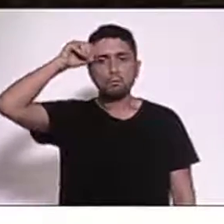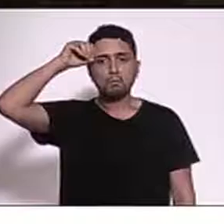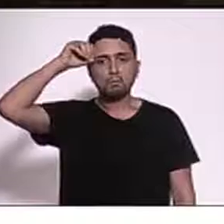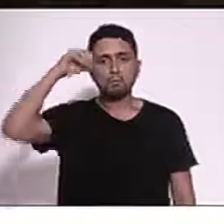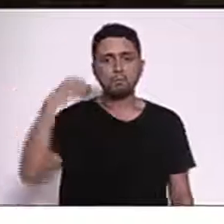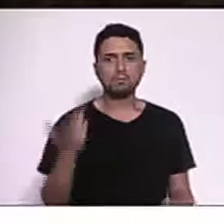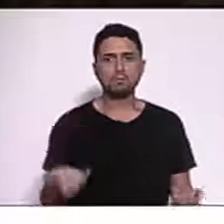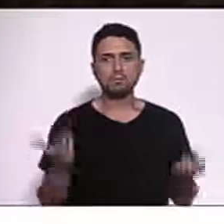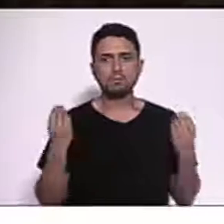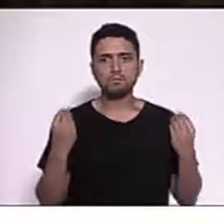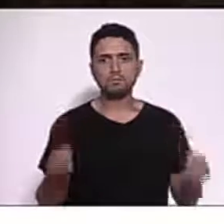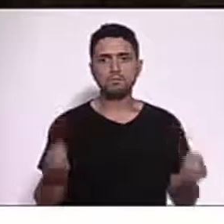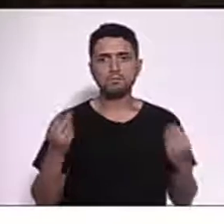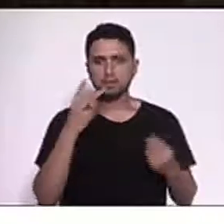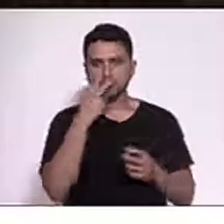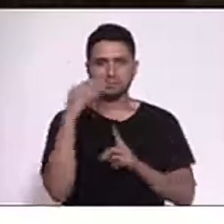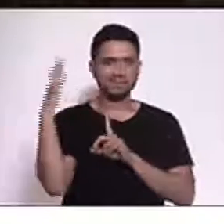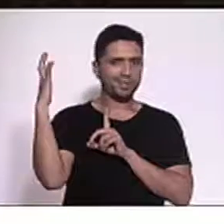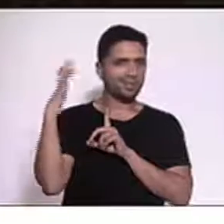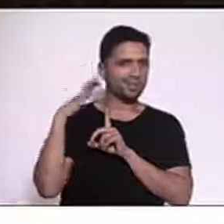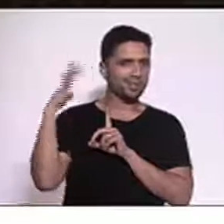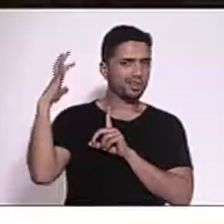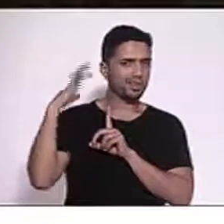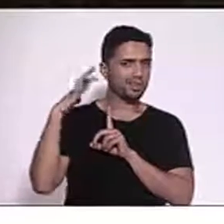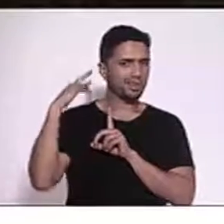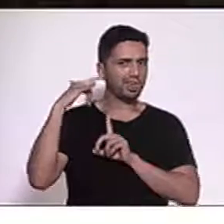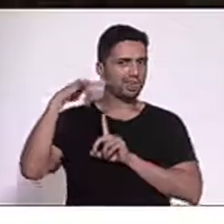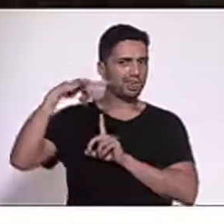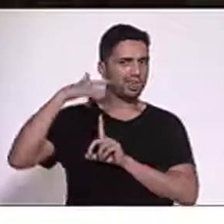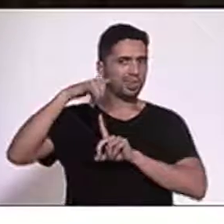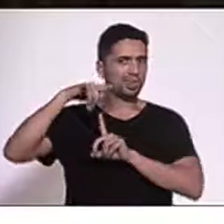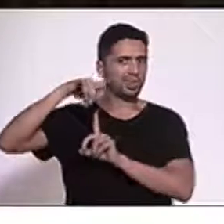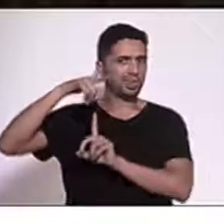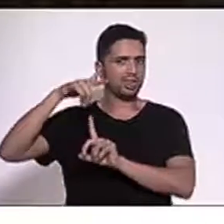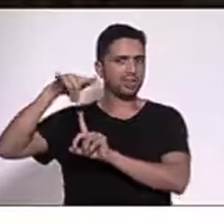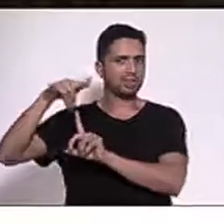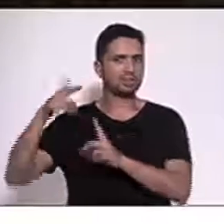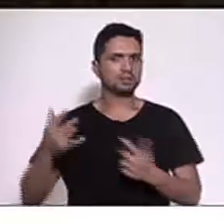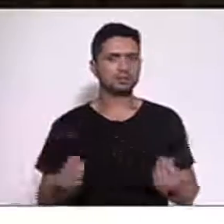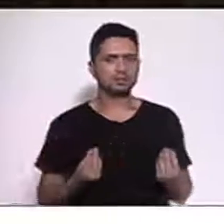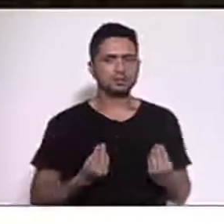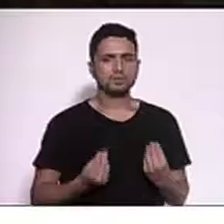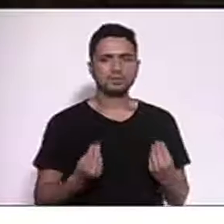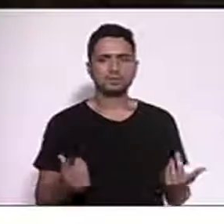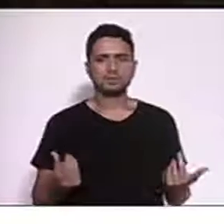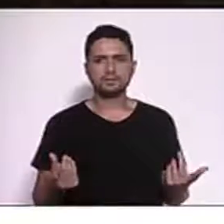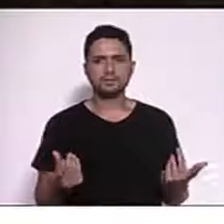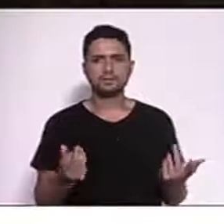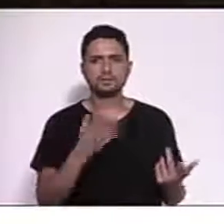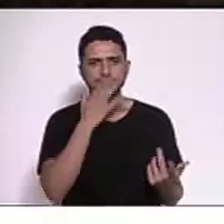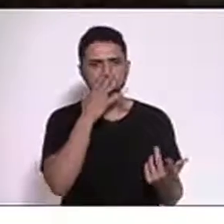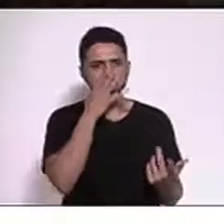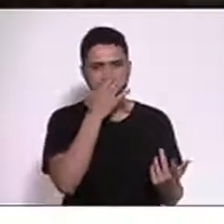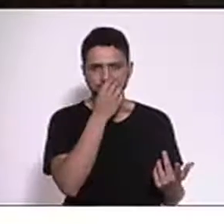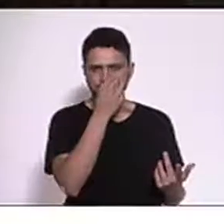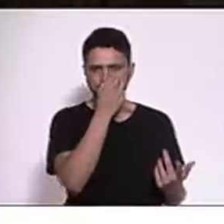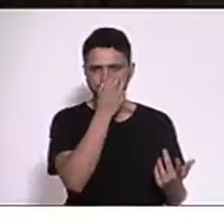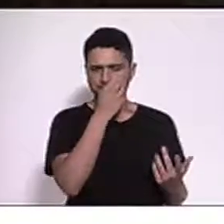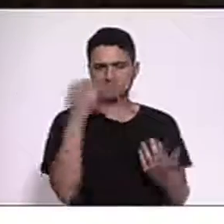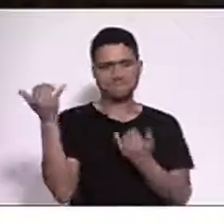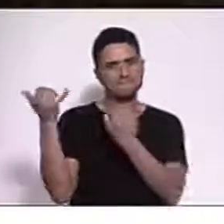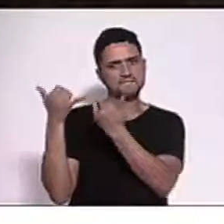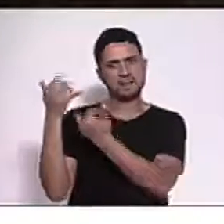se deixa levar, inclusive, pelas falácias, posturas e